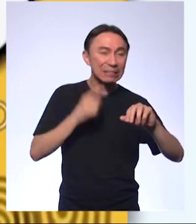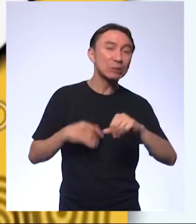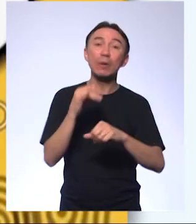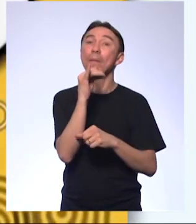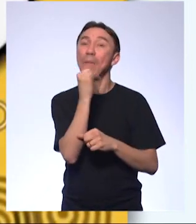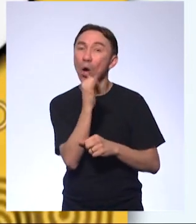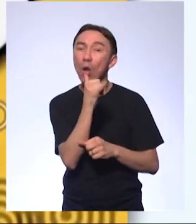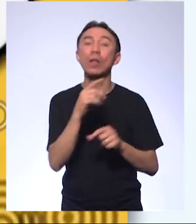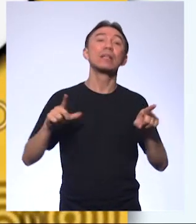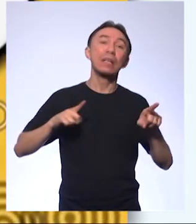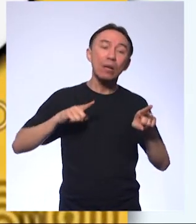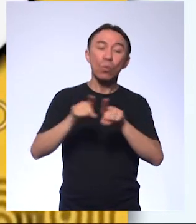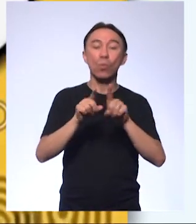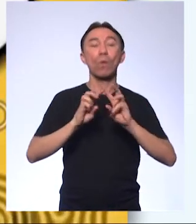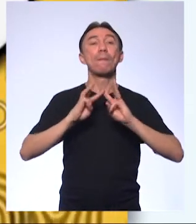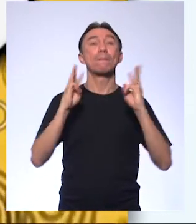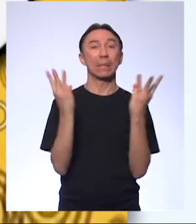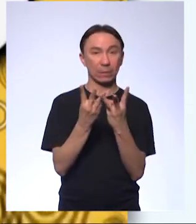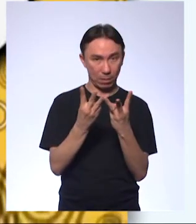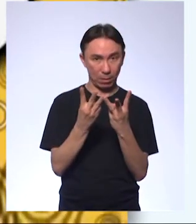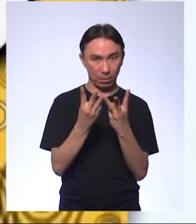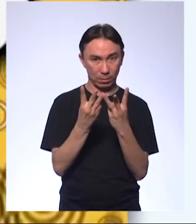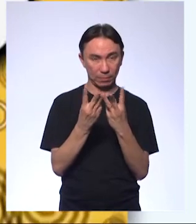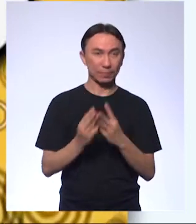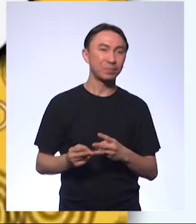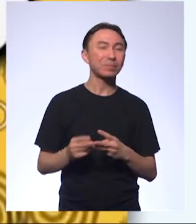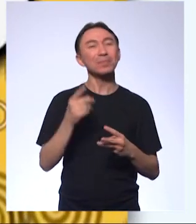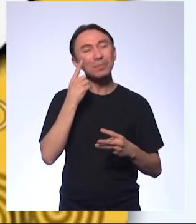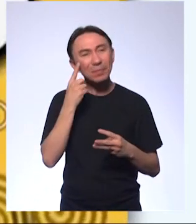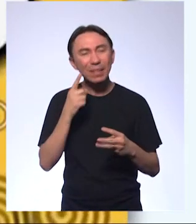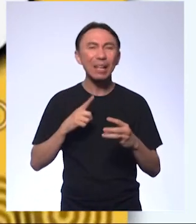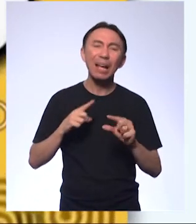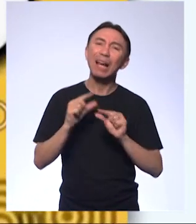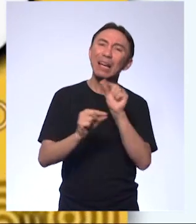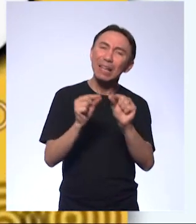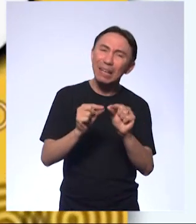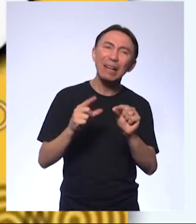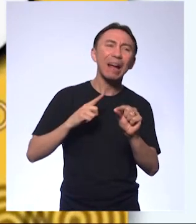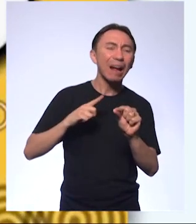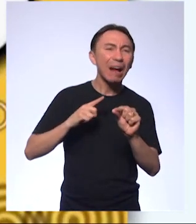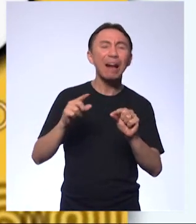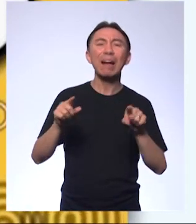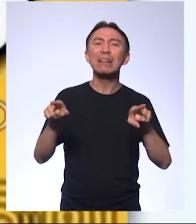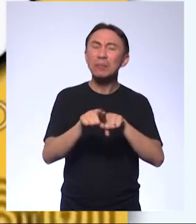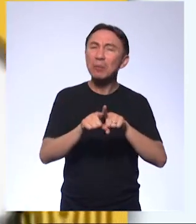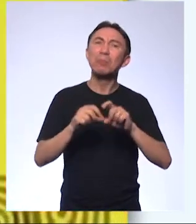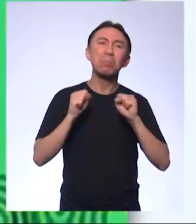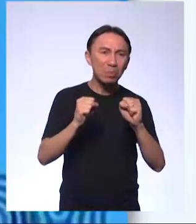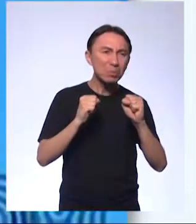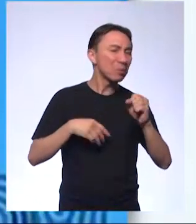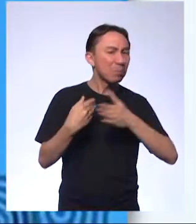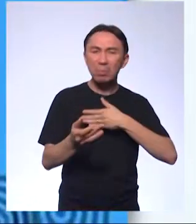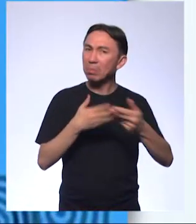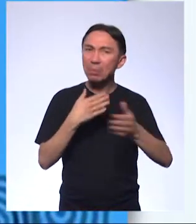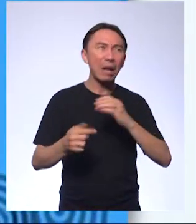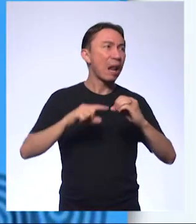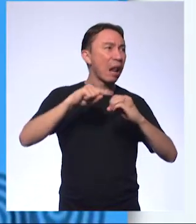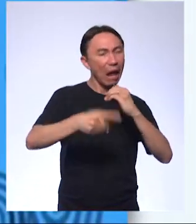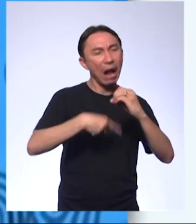elétrico e magnético controlados. Através dessas medições, Thomson concluiu que os raios catódicos eram, na verdade, um feixe de